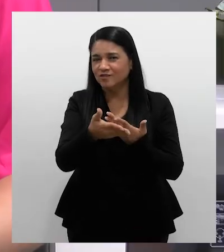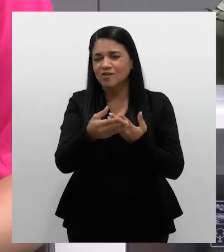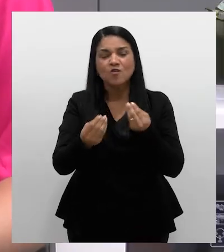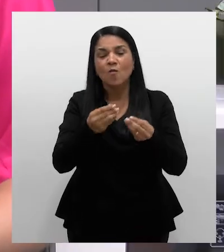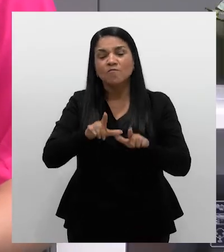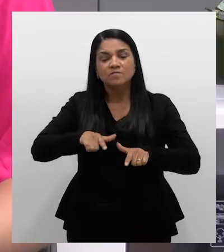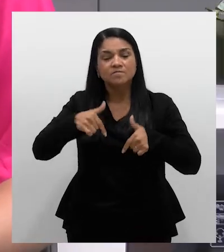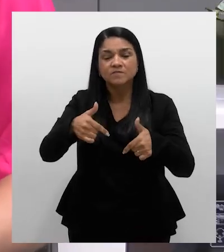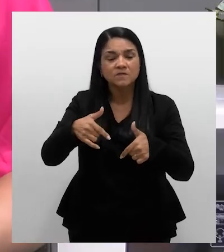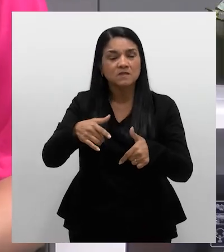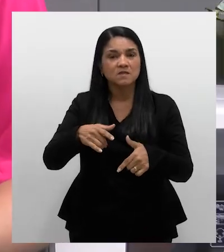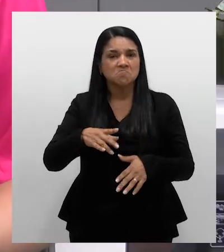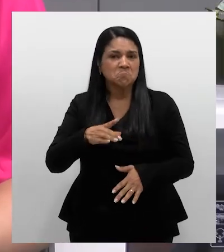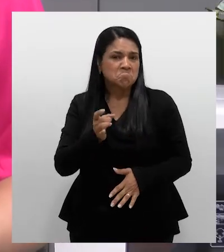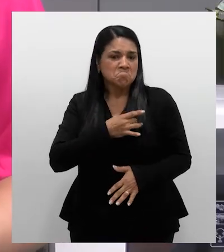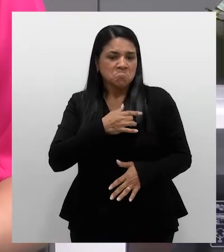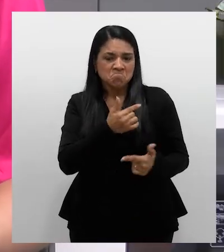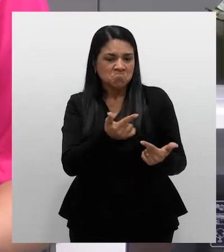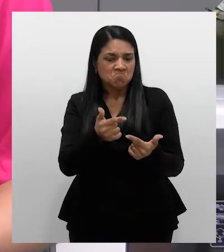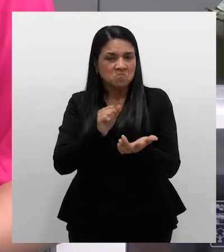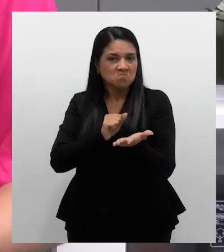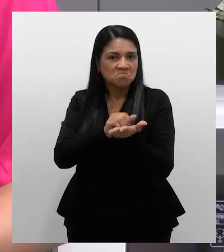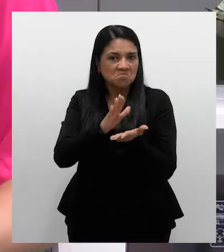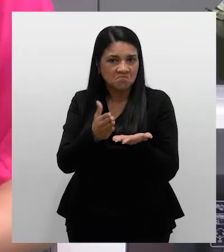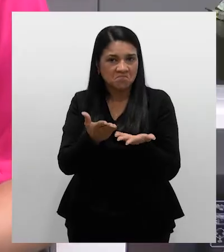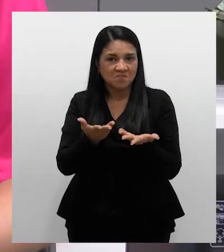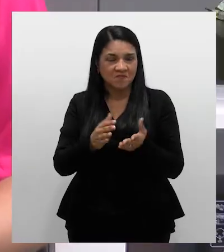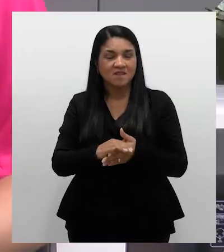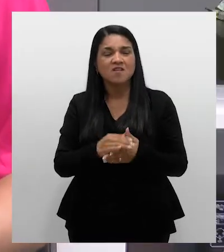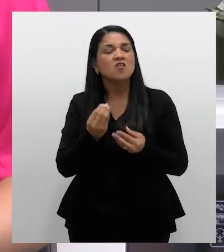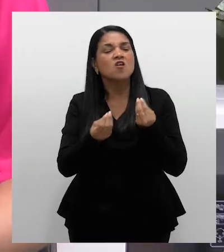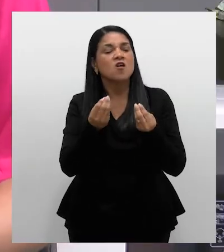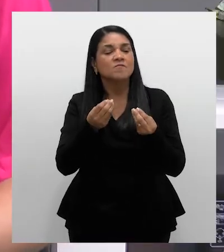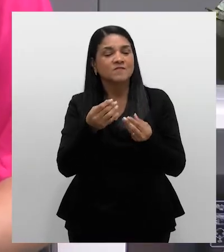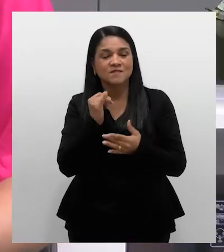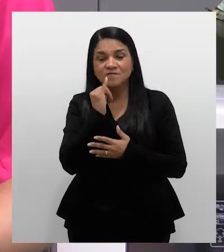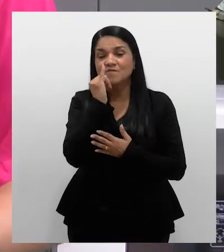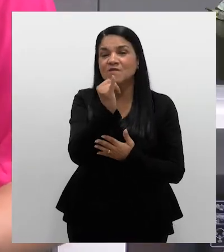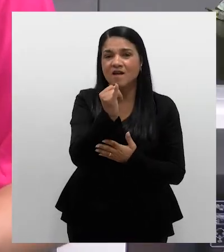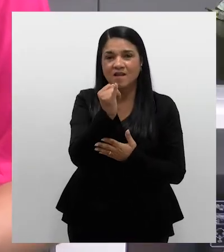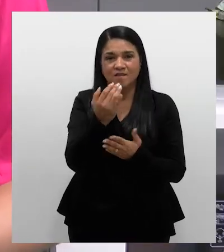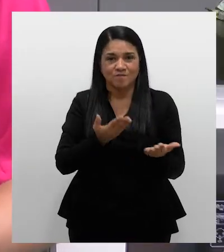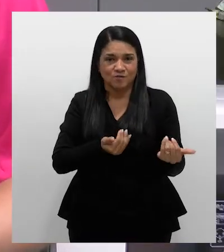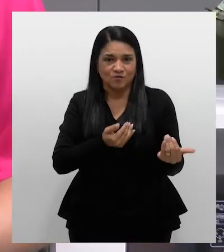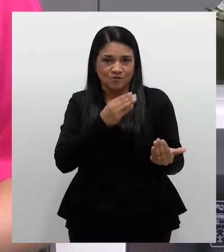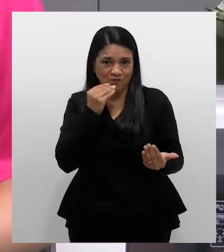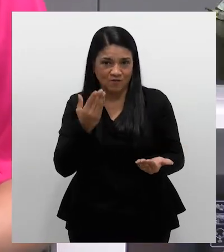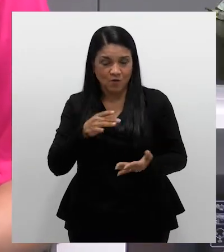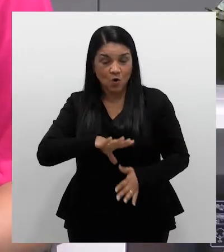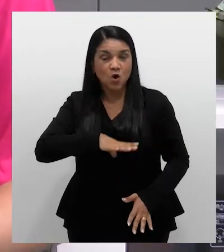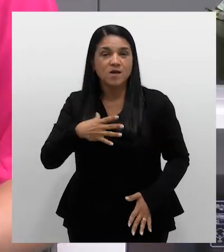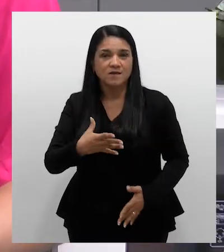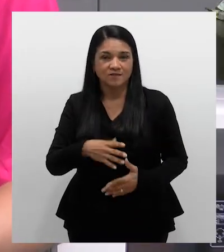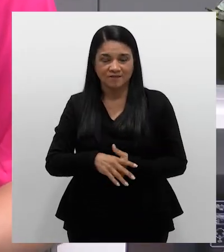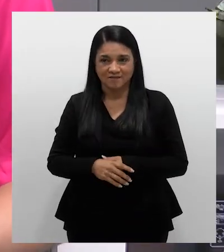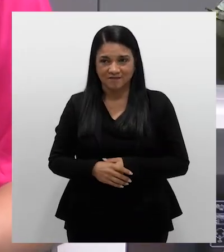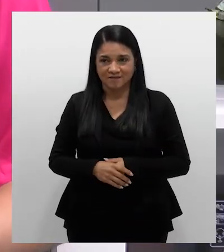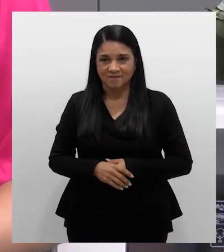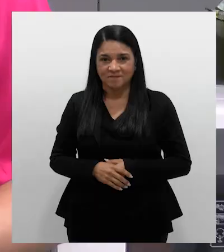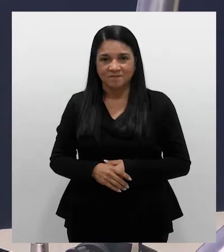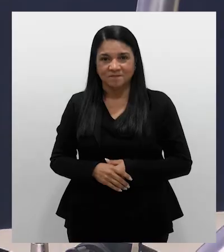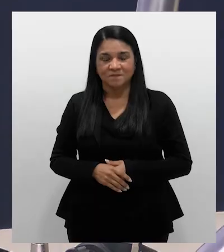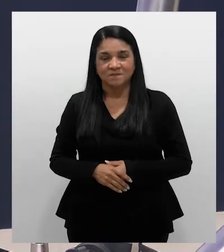tomar essa atitude sem medo de ser mandado embora ou de ser confundido e tudo mais? O que você fala para o jovem assim, para ele ter